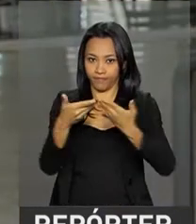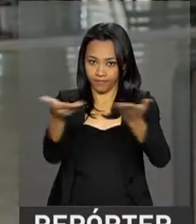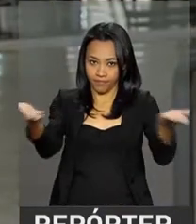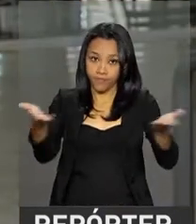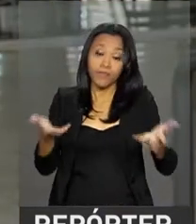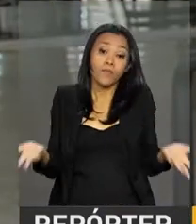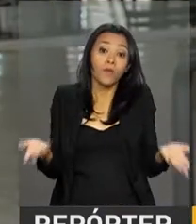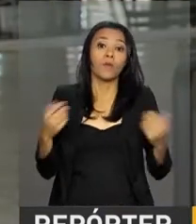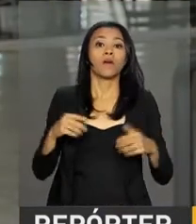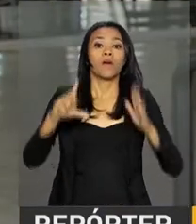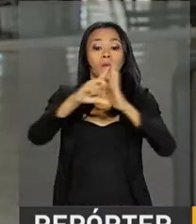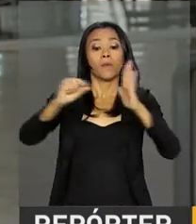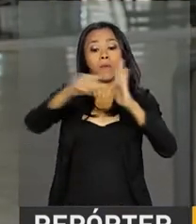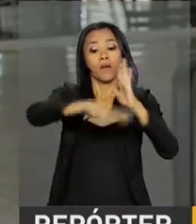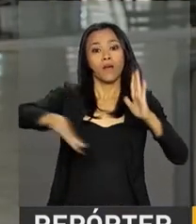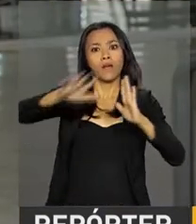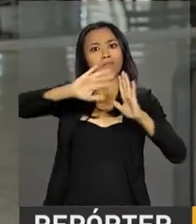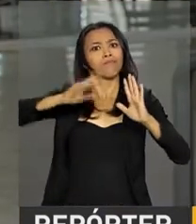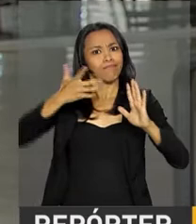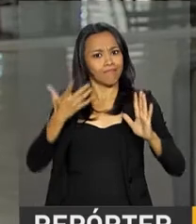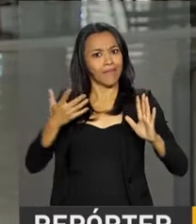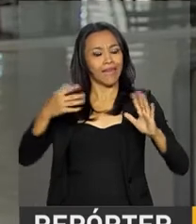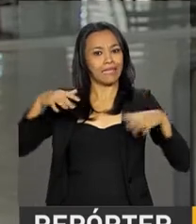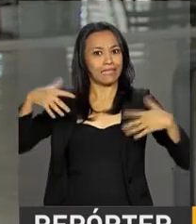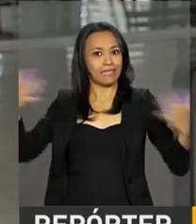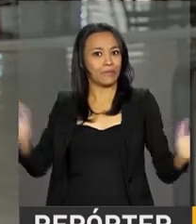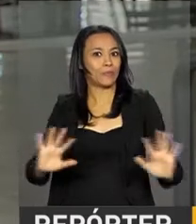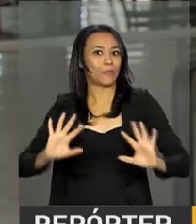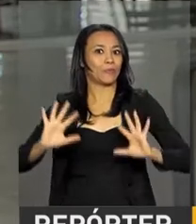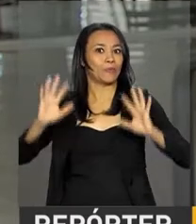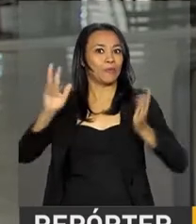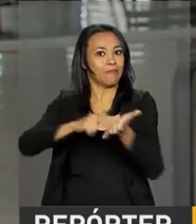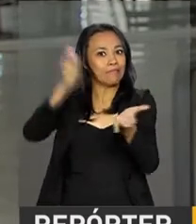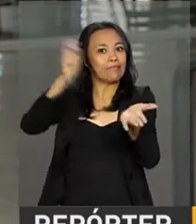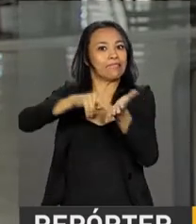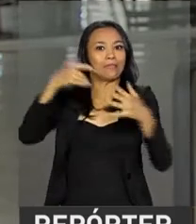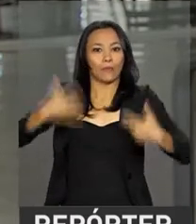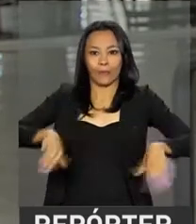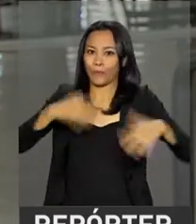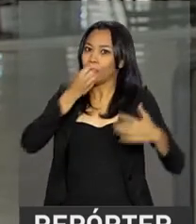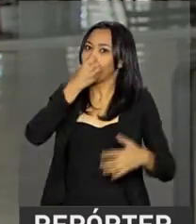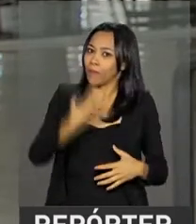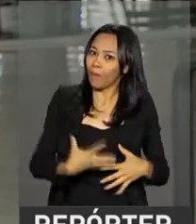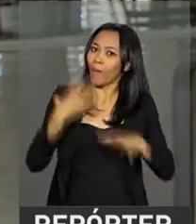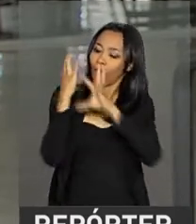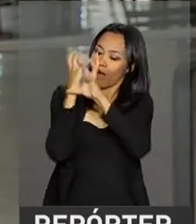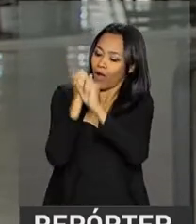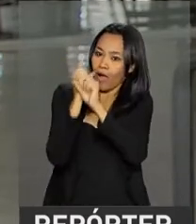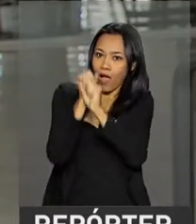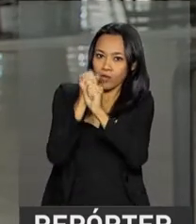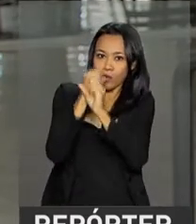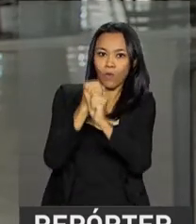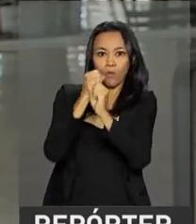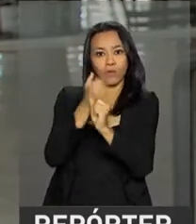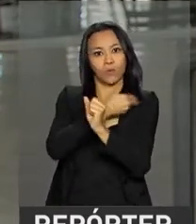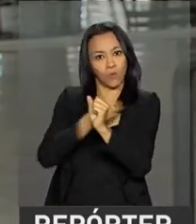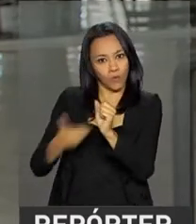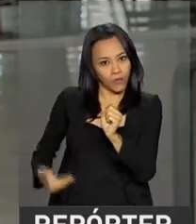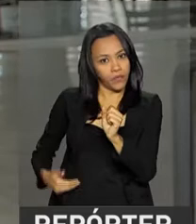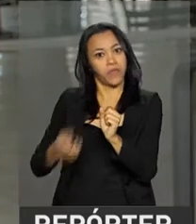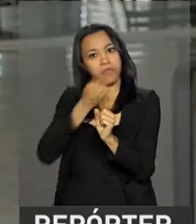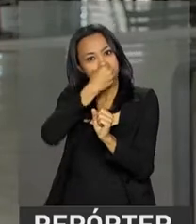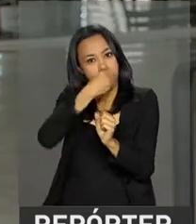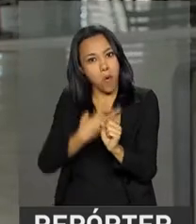Palácio do Planalto está comemorando o resultado das contas do governo central, que em outubro fecharam com um